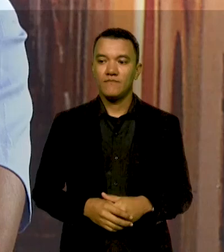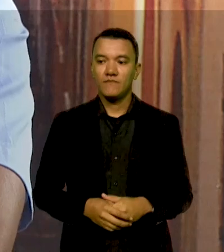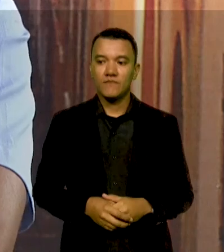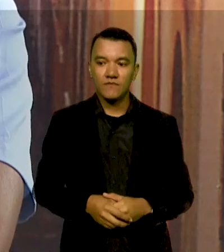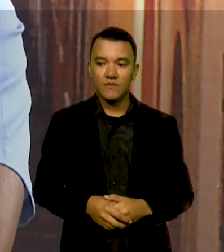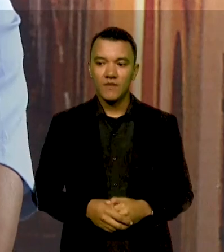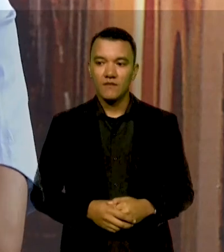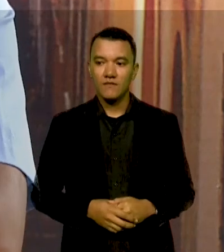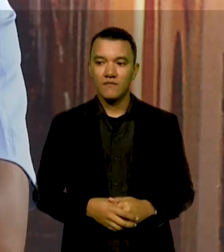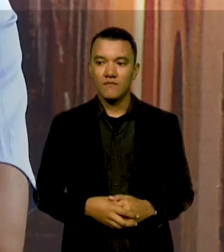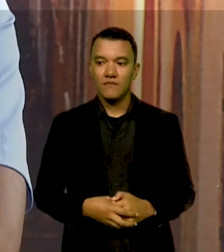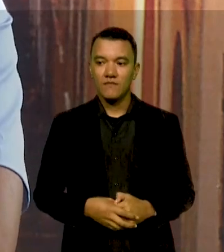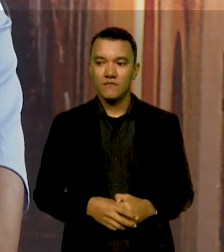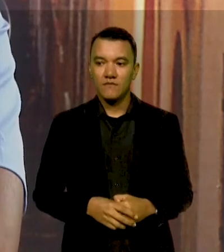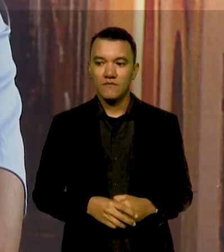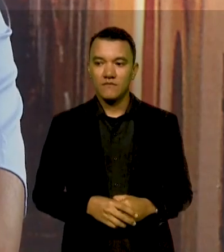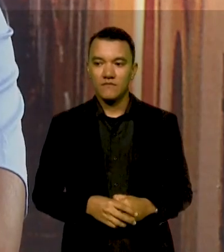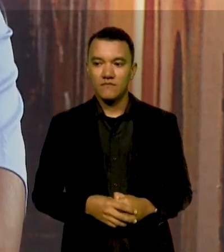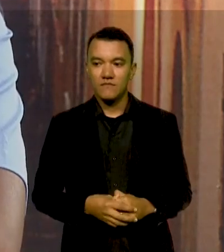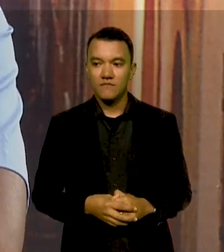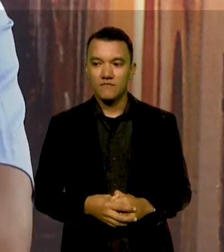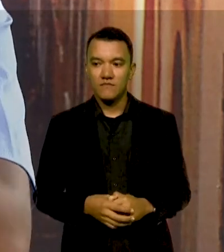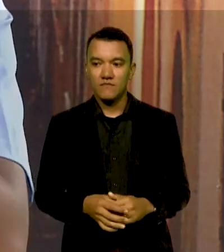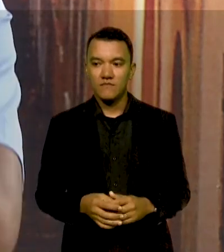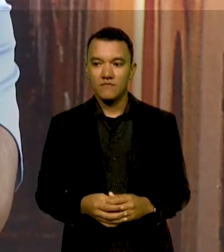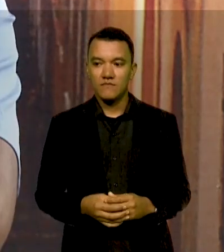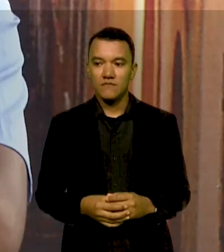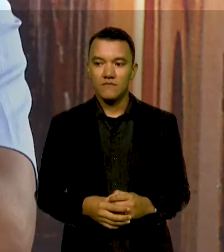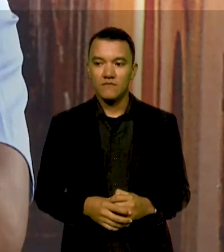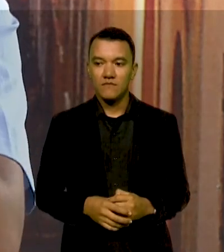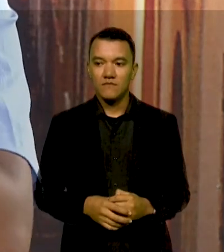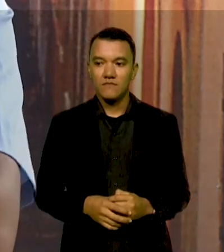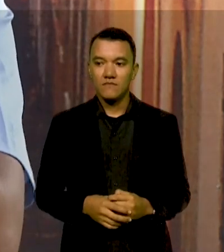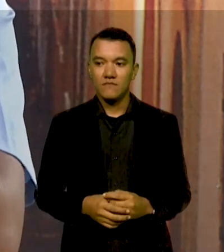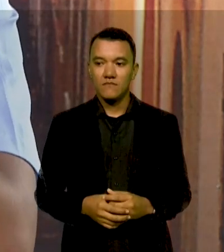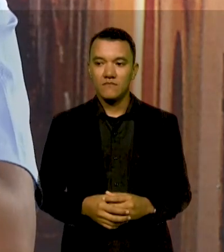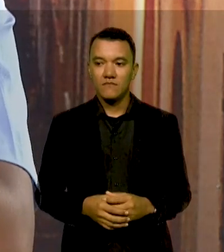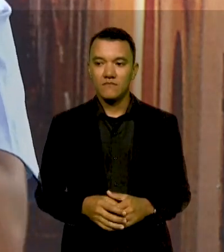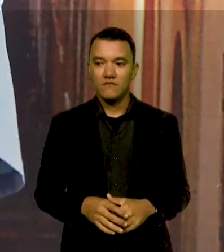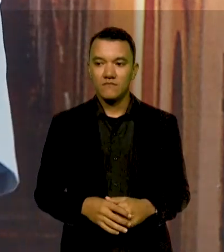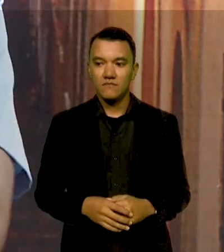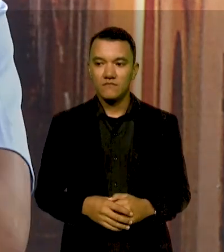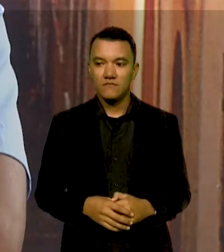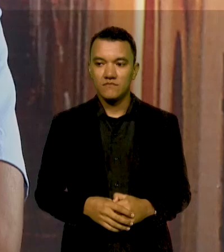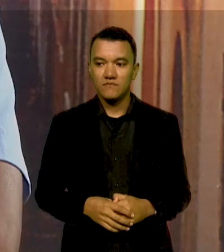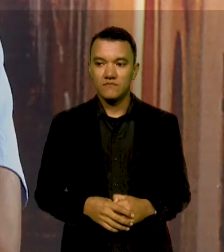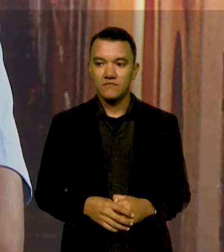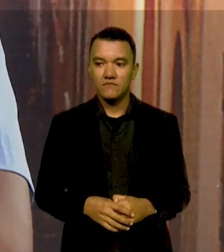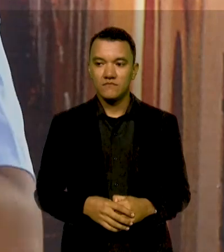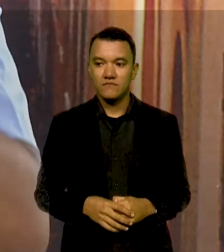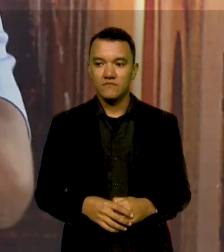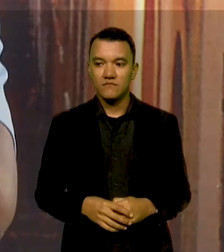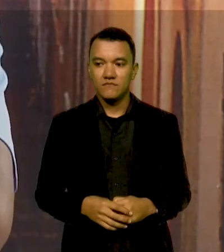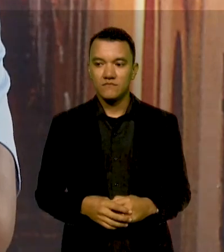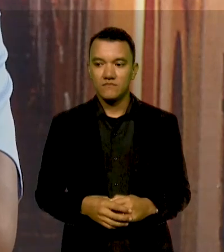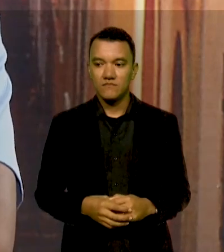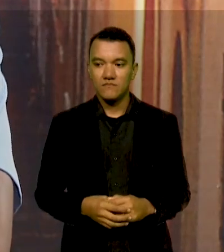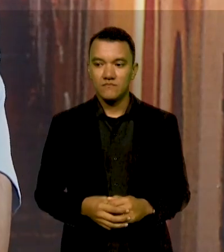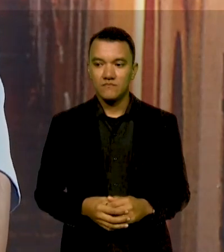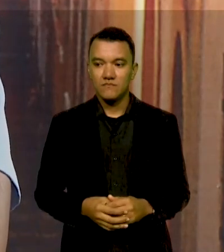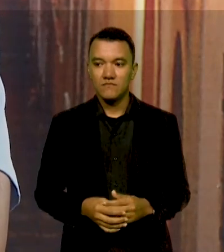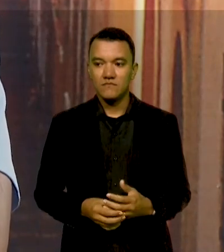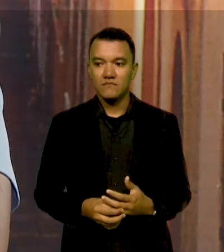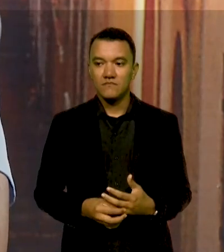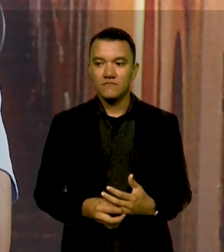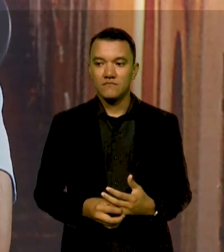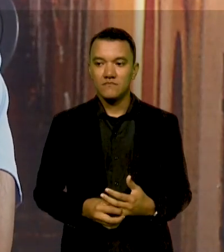acontecia de forma clara e era tudo sempre muito em língua portuguesa. E a gente ficava sem aprender e sem entender. Com o tempo, com o